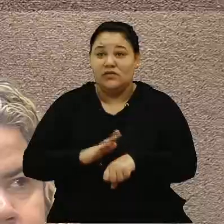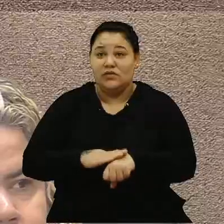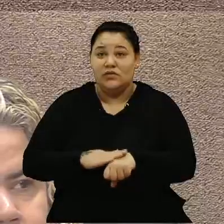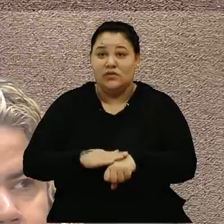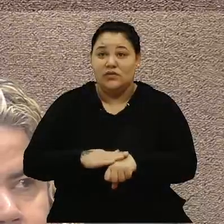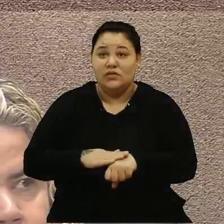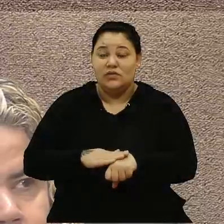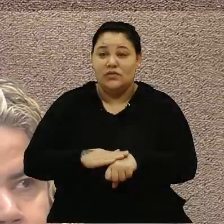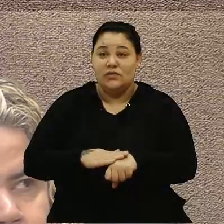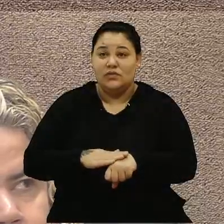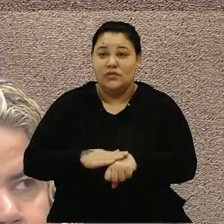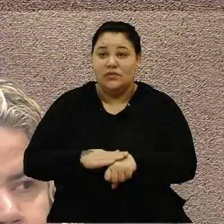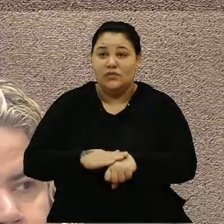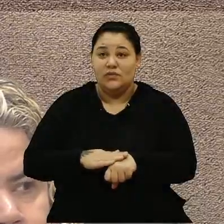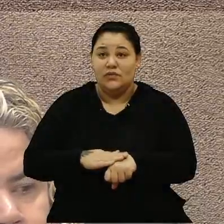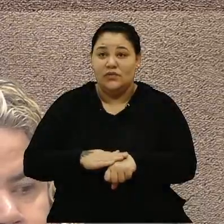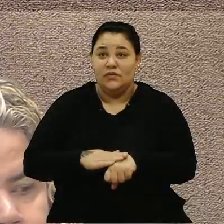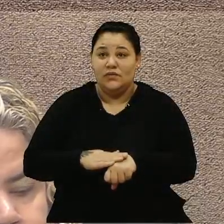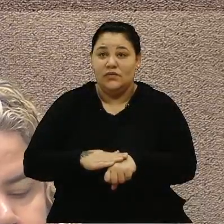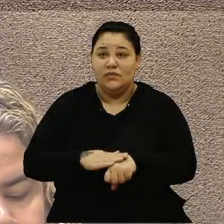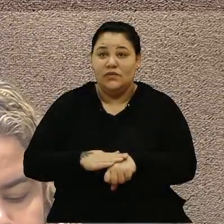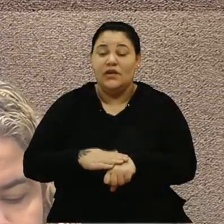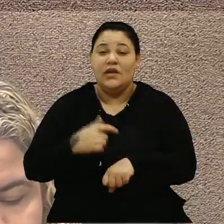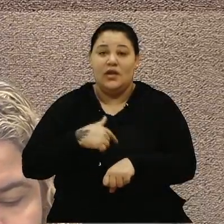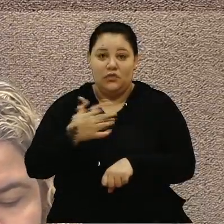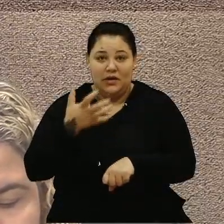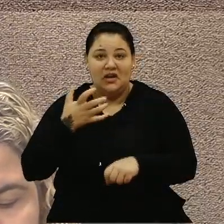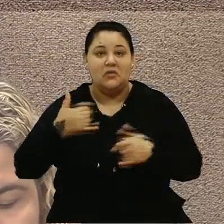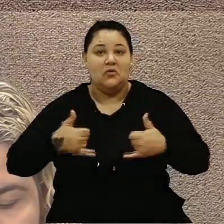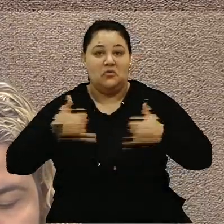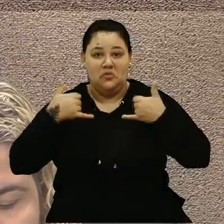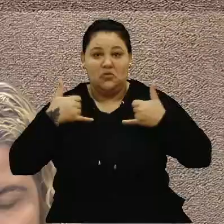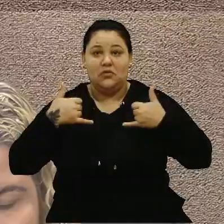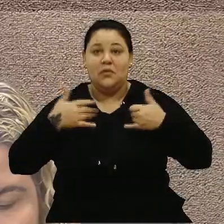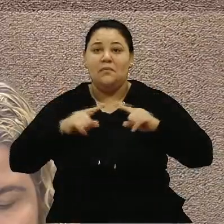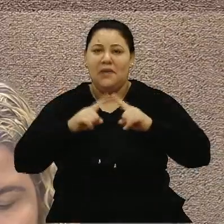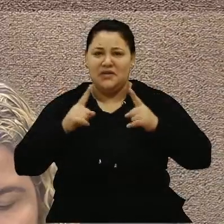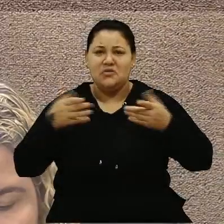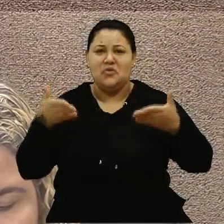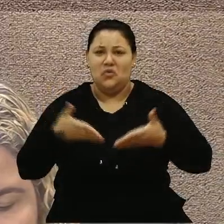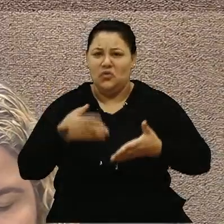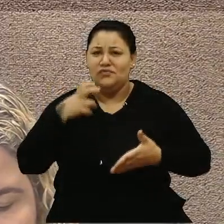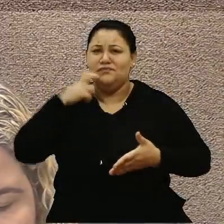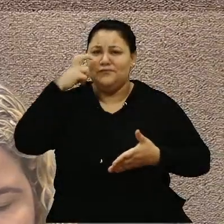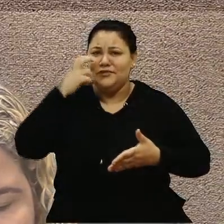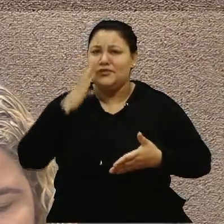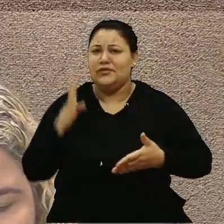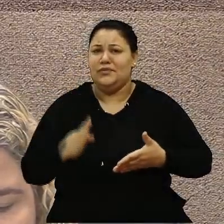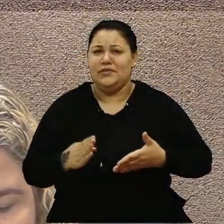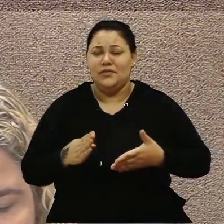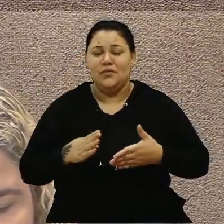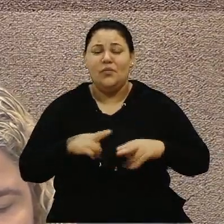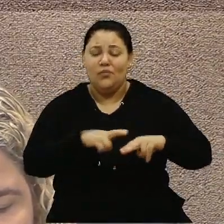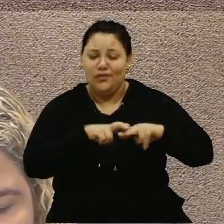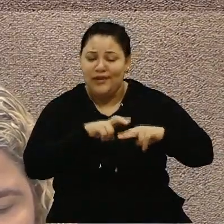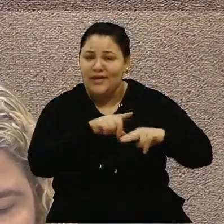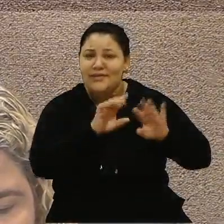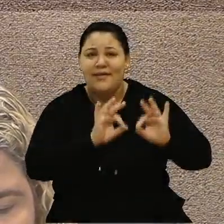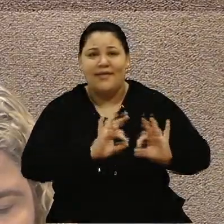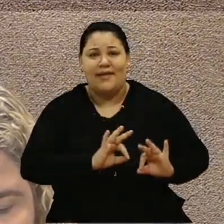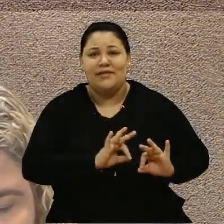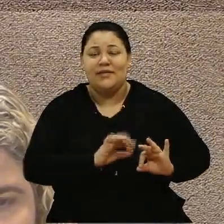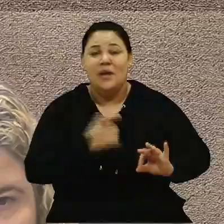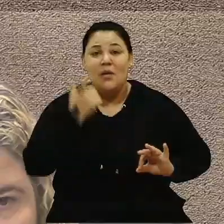tido. Pretendo voltar a ser orgulhoso de ser brasileiro, mas hoje tenho vergonha. Por esse motivo. Por ver